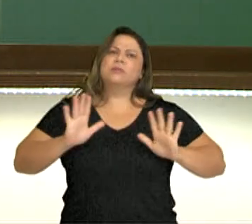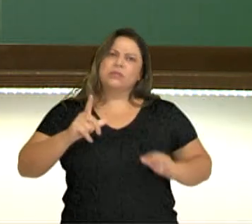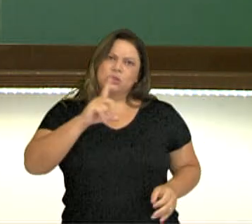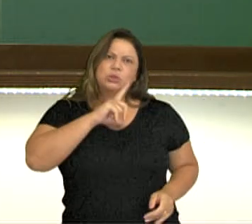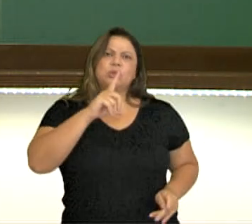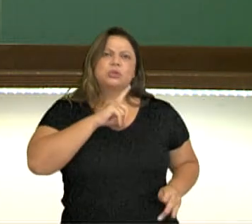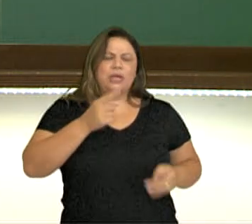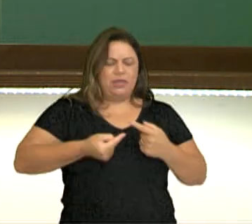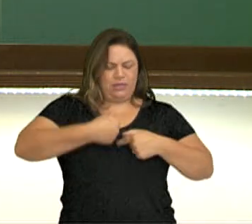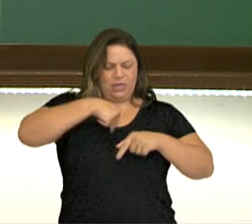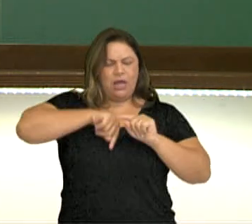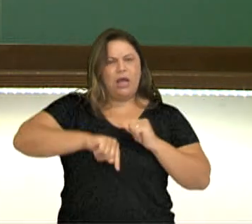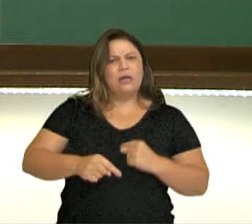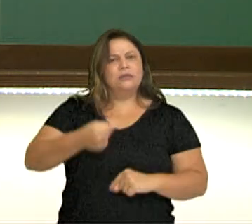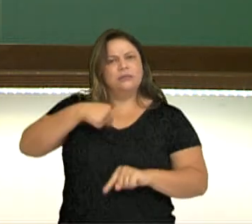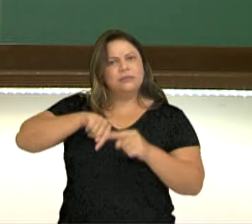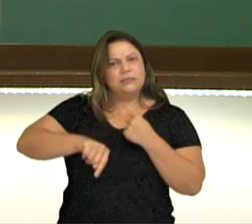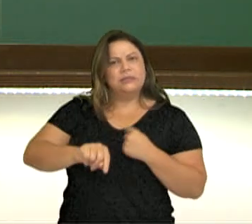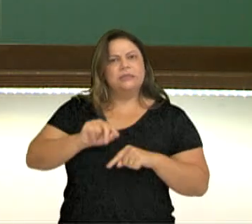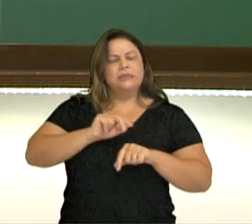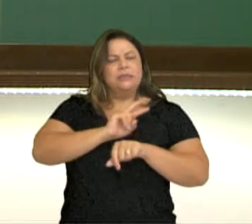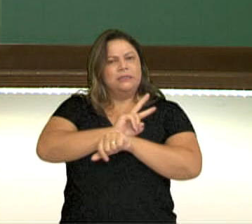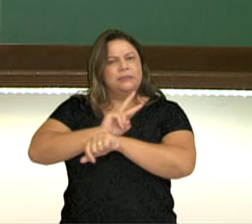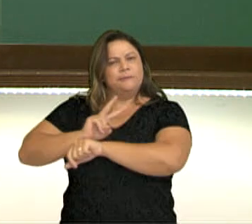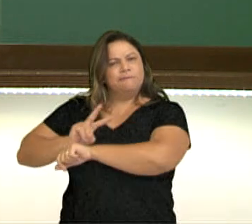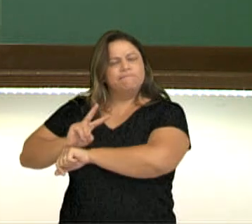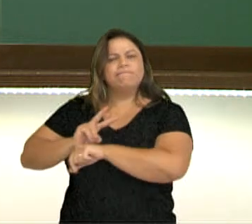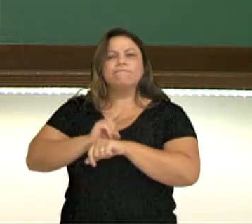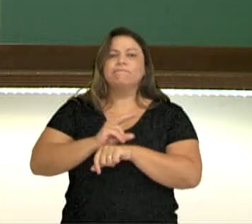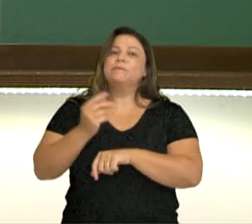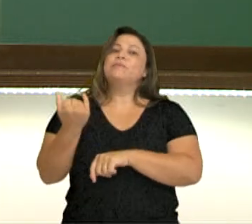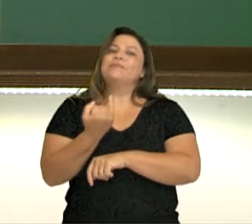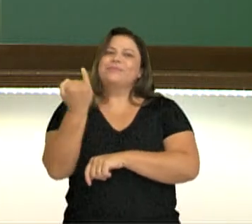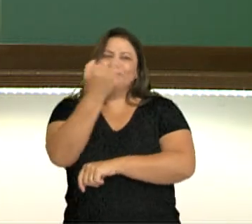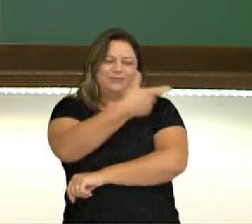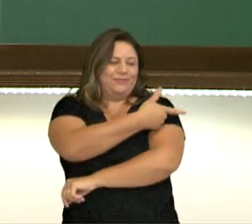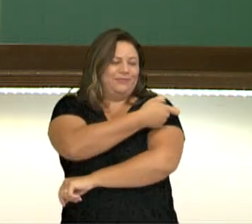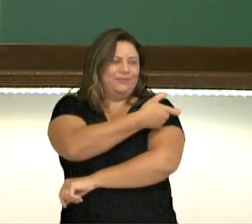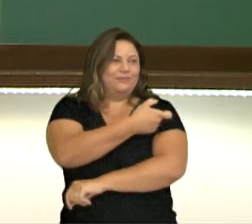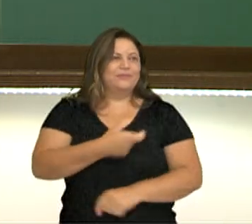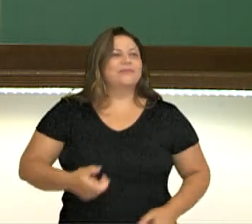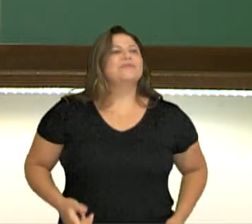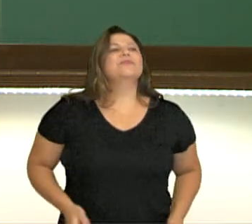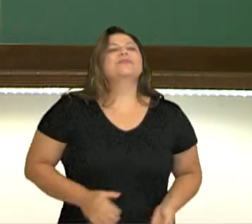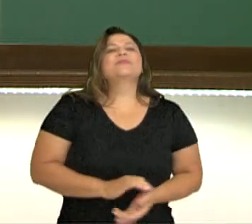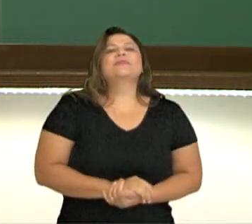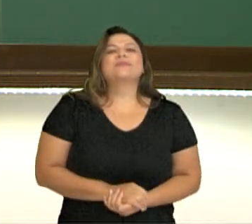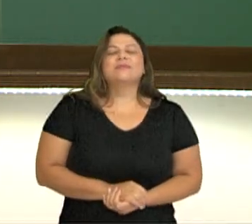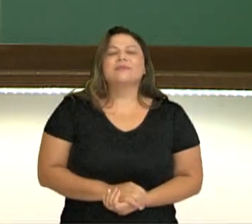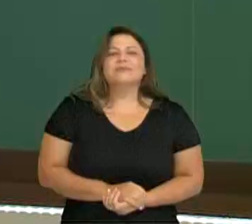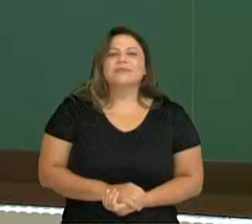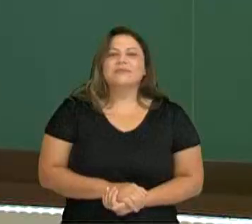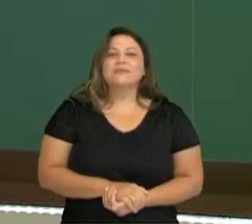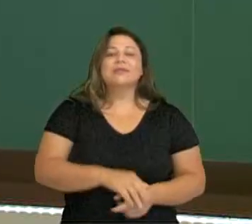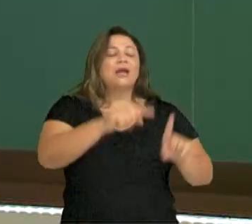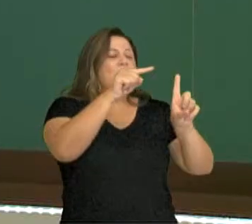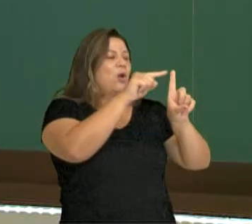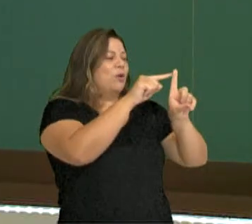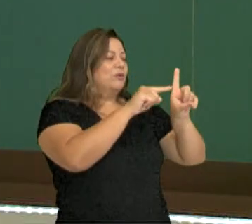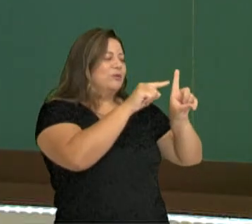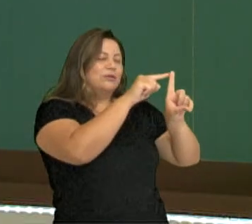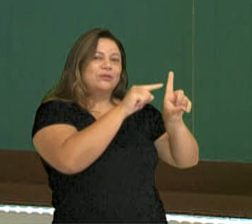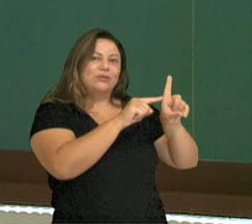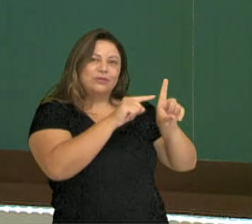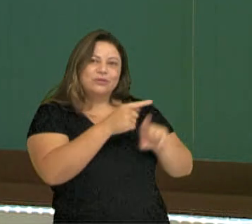memórias com a receita para combater a doença. Por isso que é importante tomar vacina. Vamos continuar? Olha só. Você vai ver os tipos de vacinas diferentes